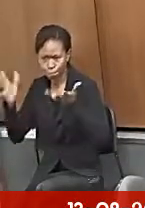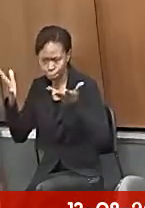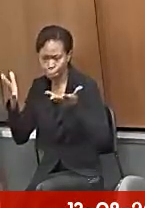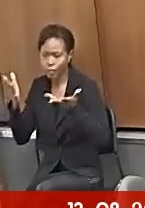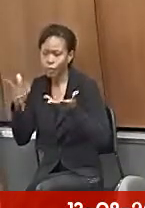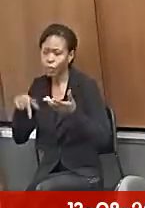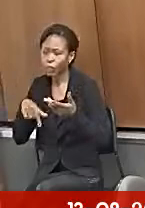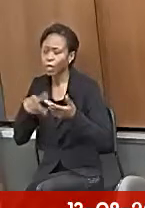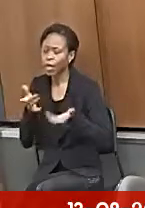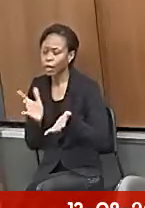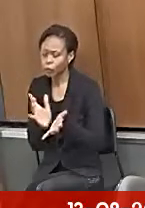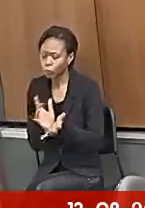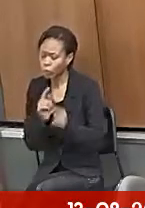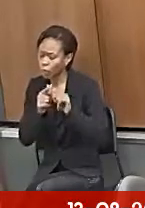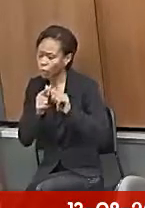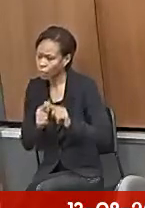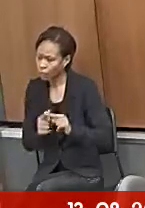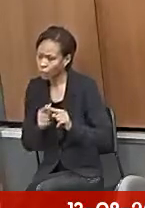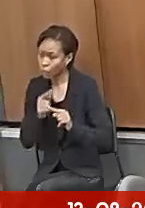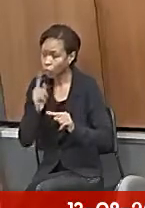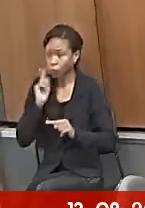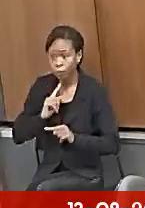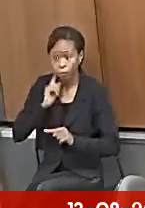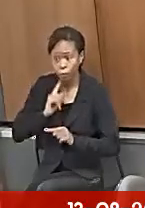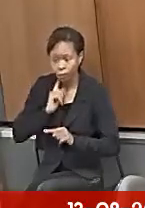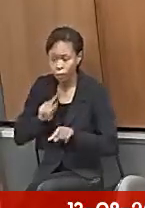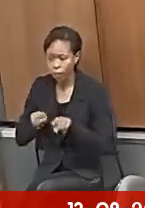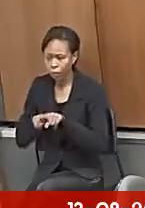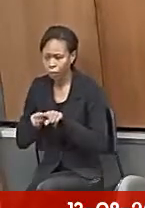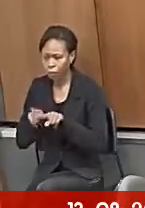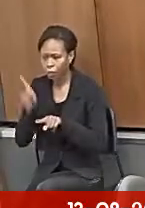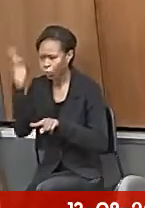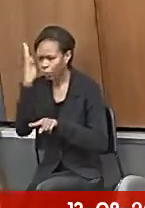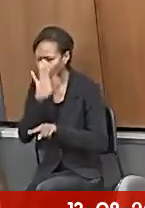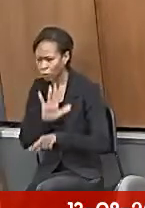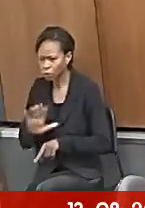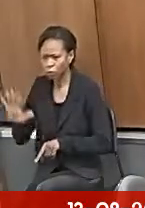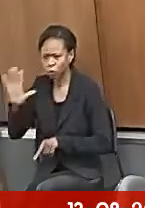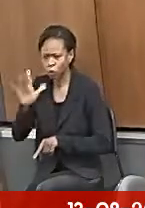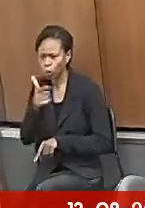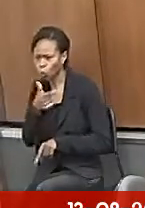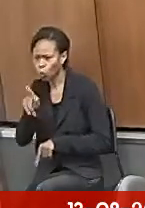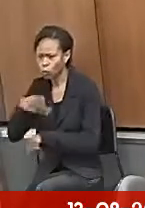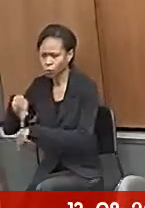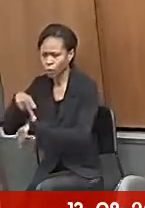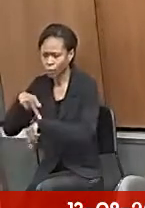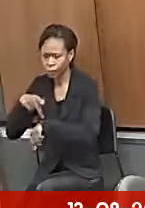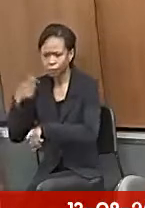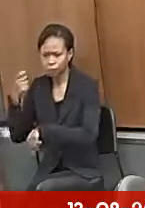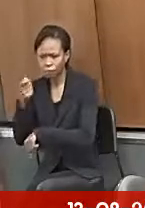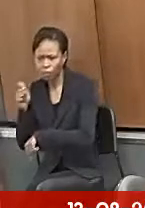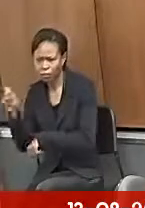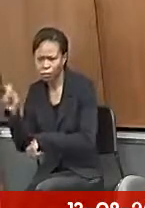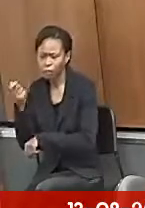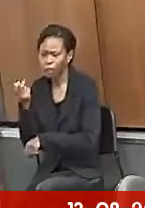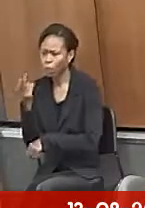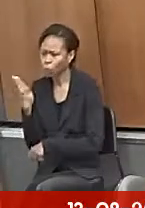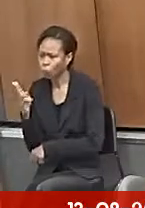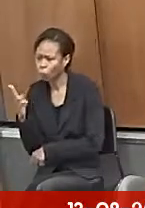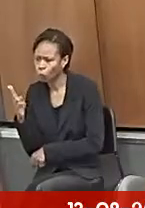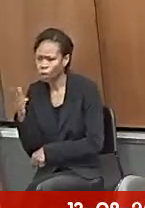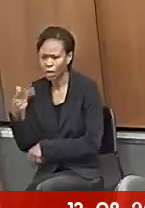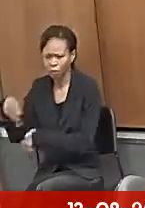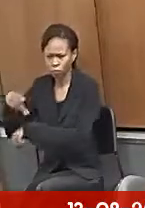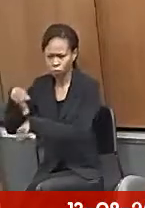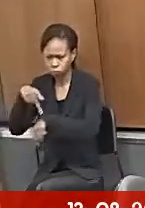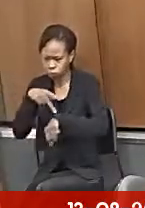minas gerais não só do brasil mas atletas também de outros países argentina uruguai e diversos outros países e